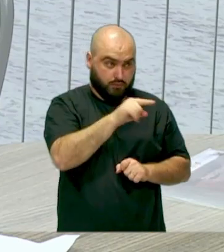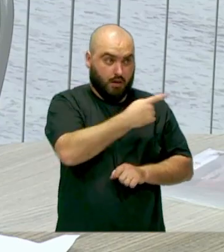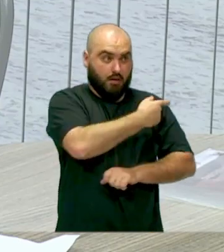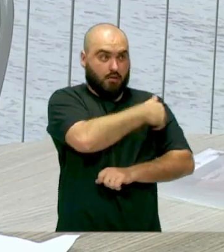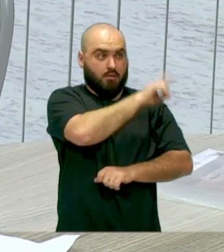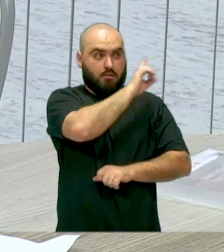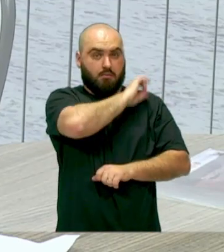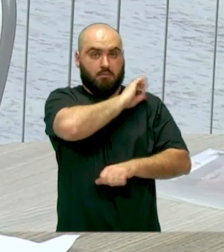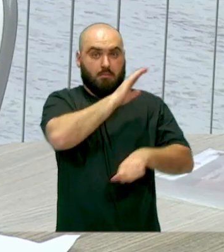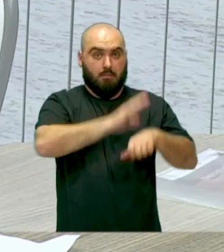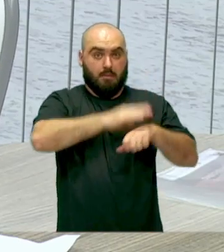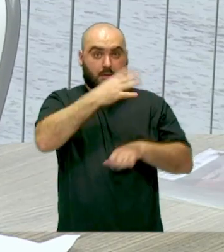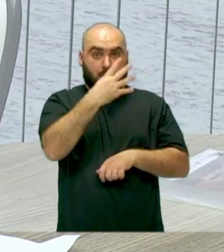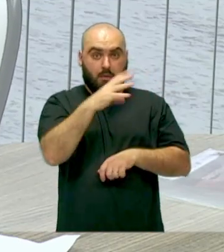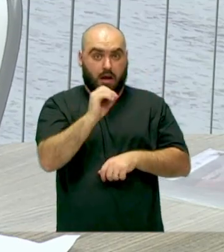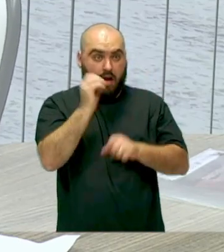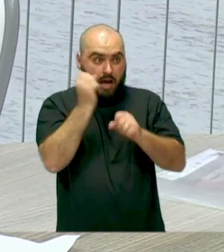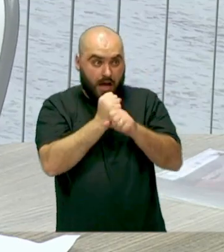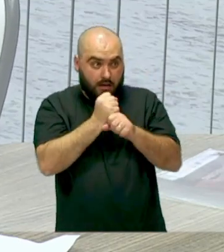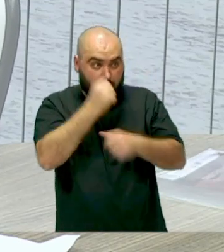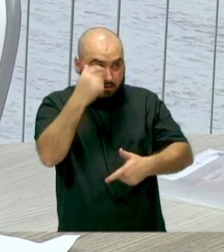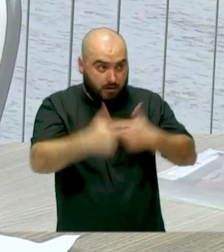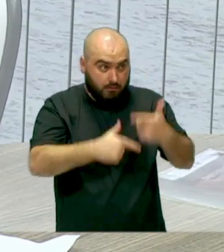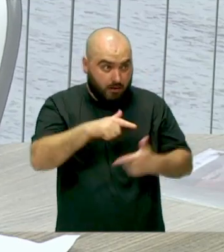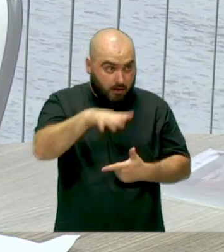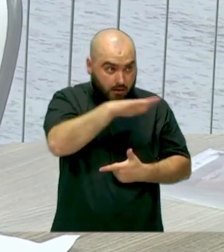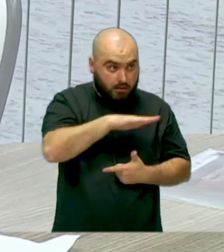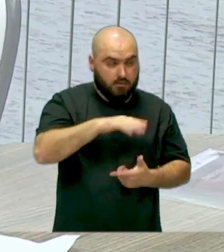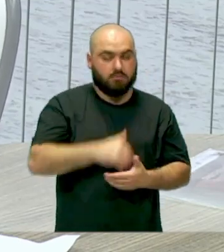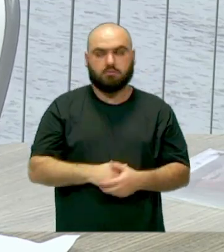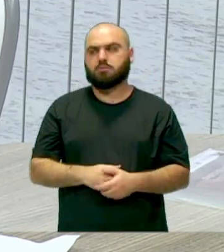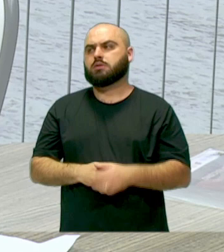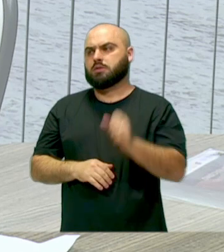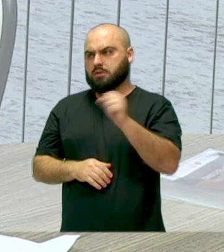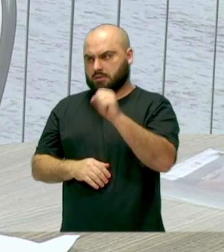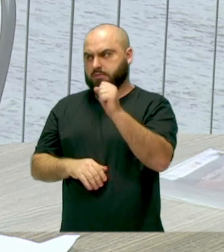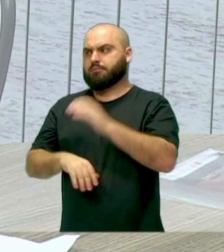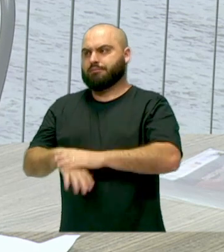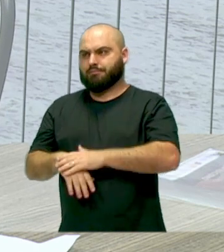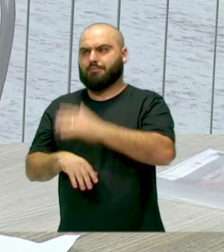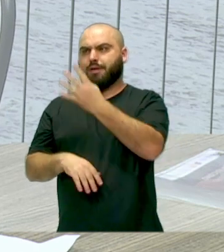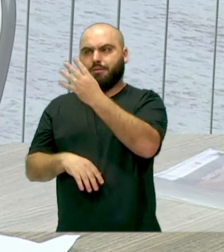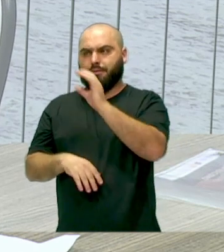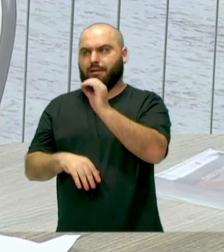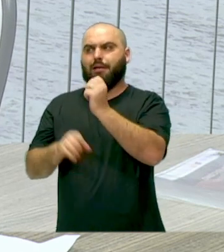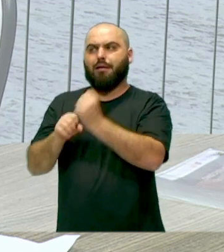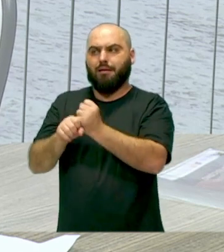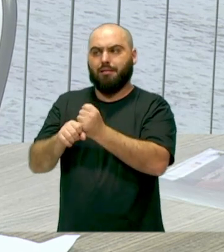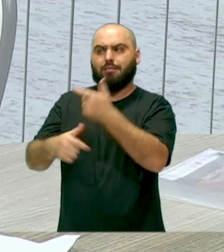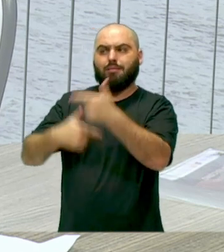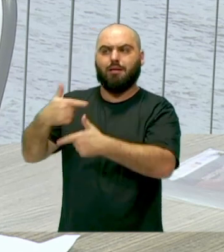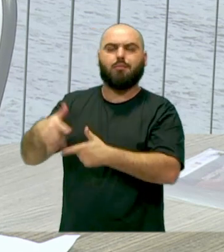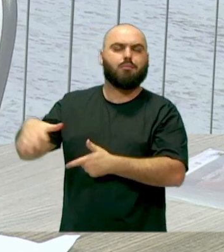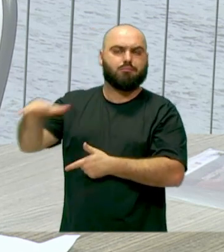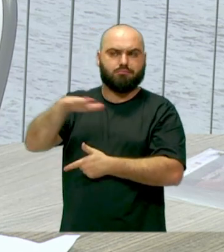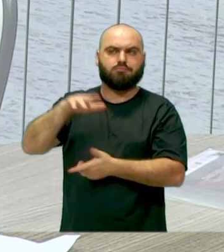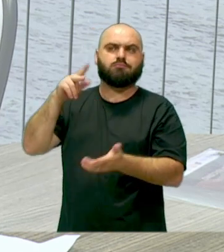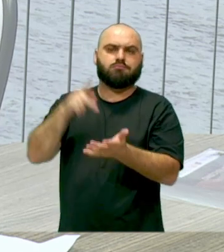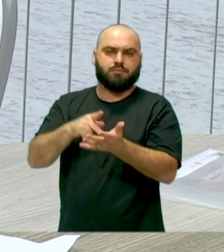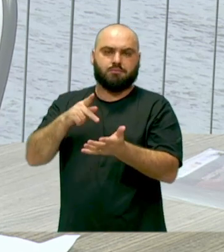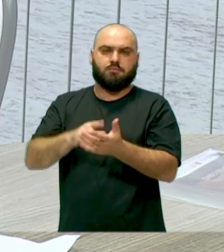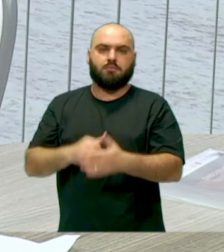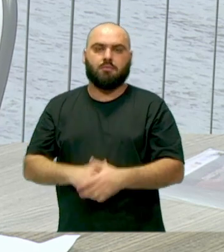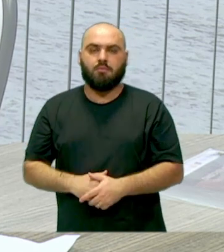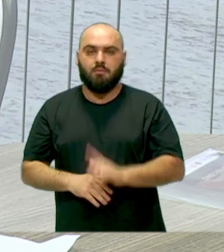de 40 anos nessa batalha. São mais de 40 anos nessa batalha, né? Depois eu